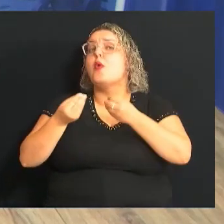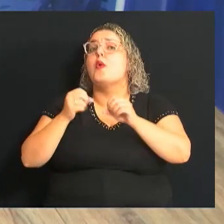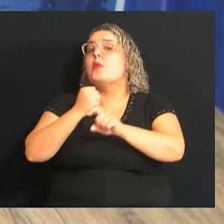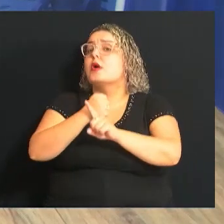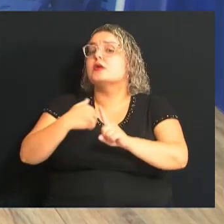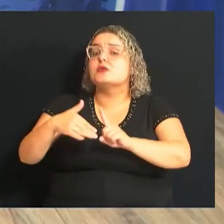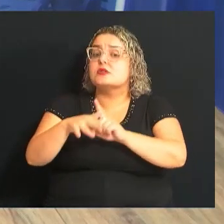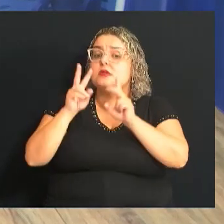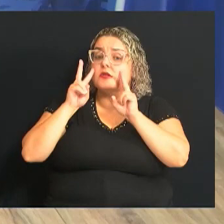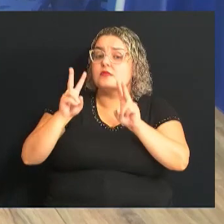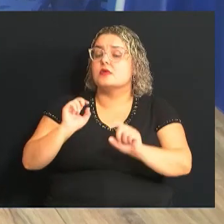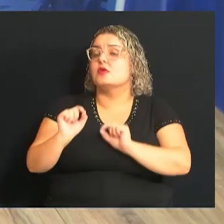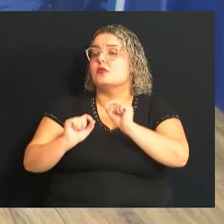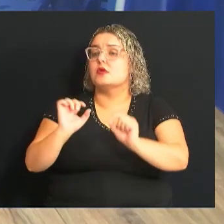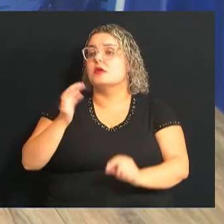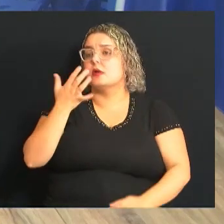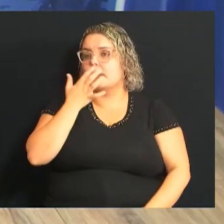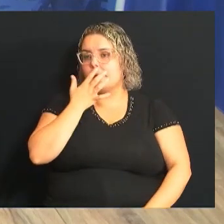acontecendo?